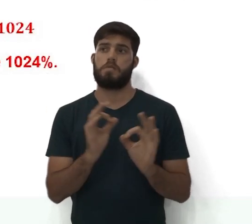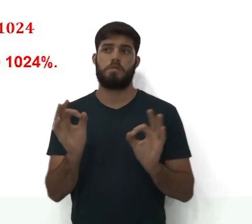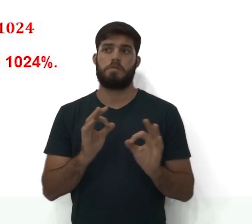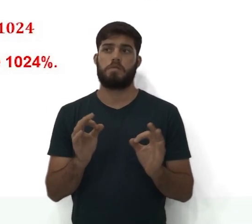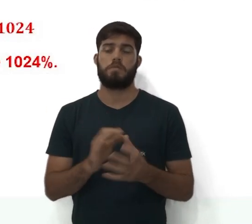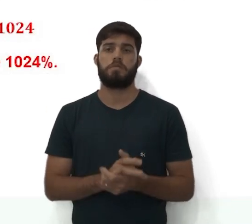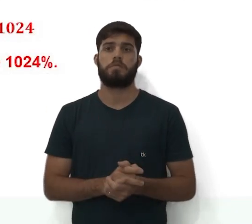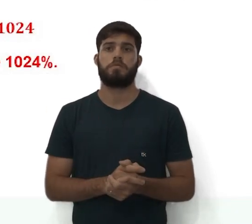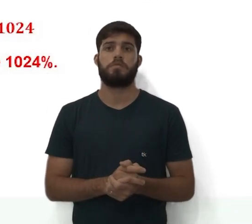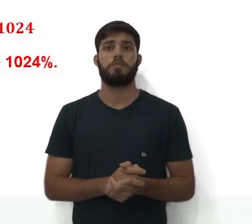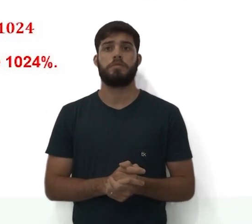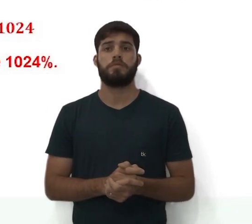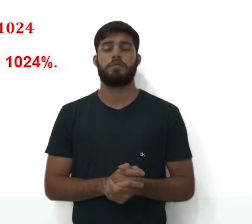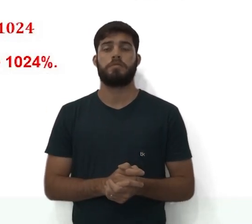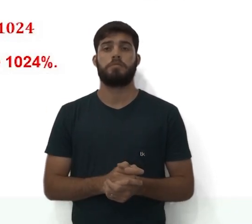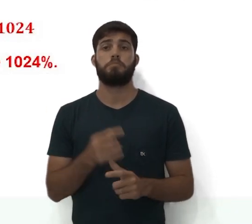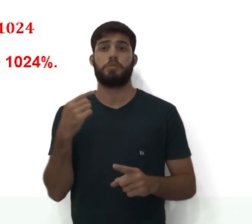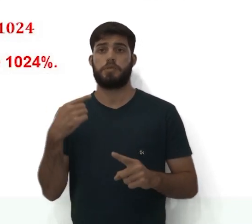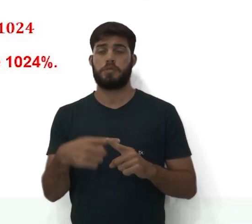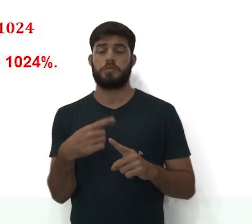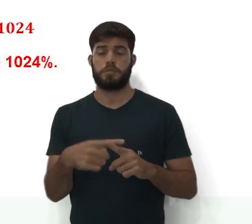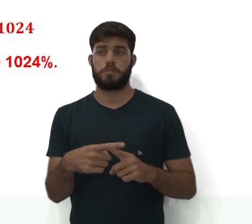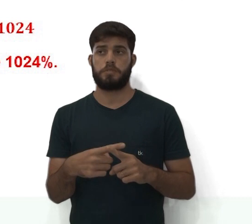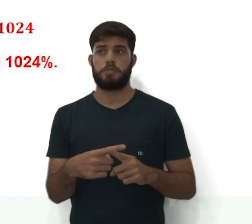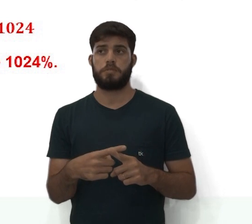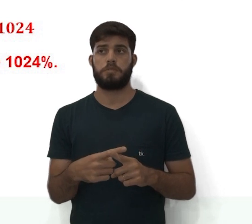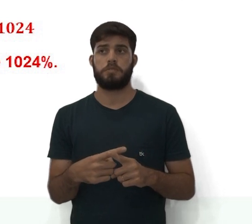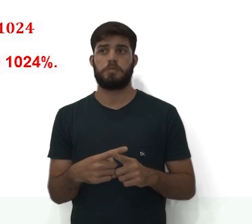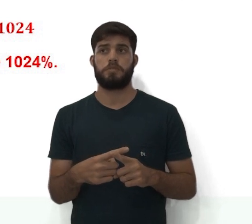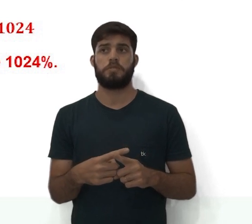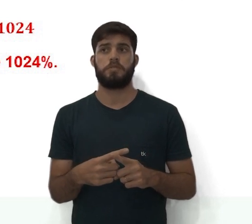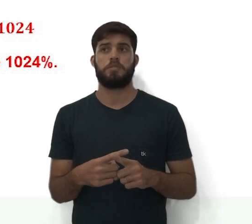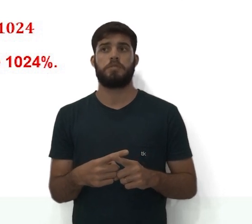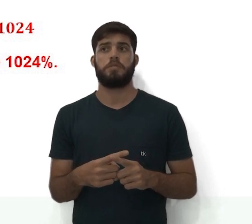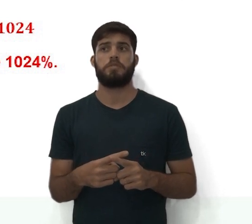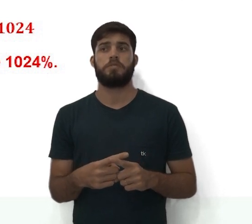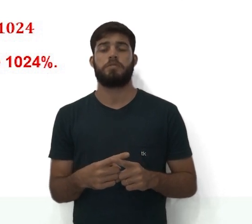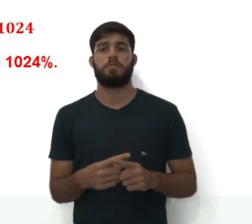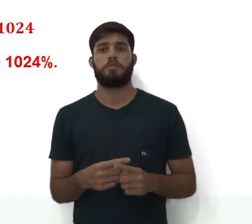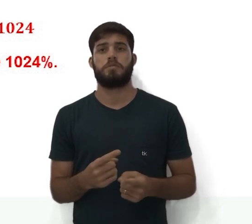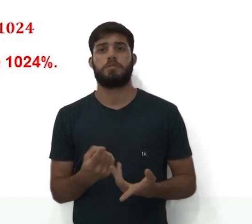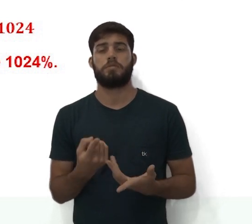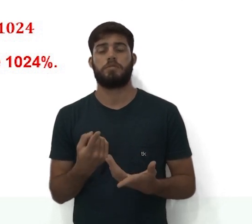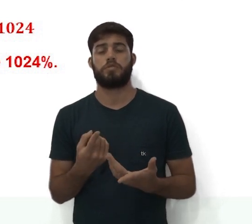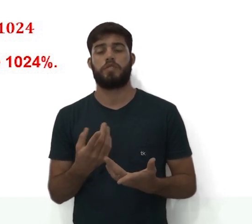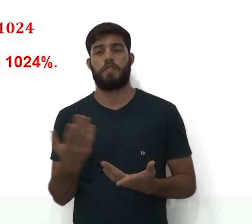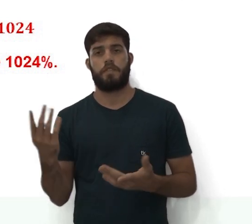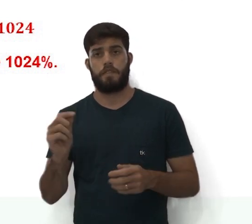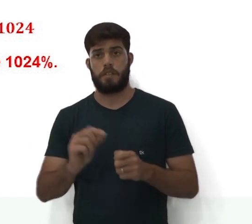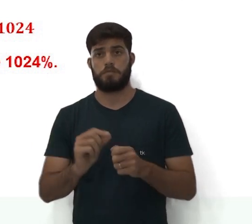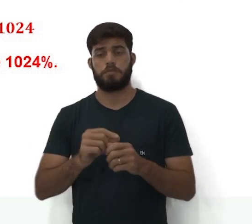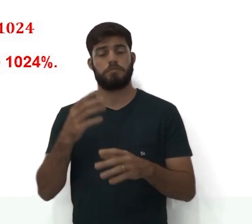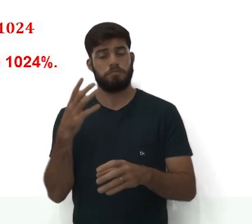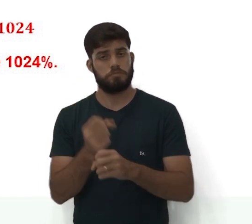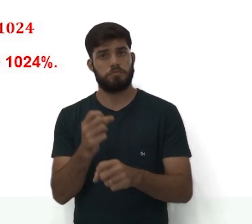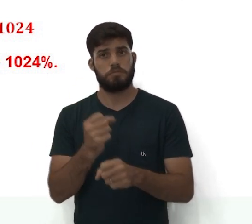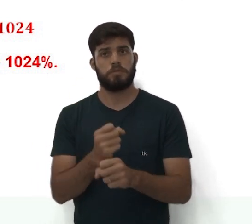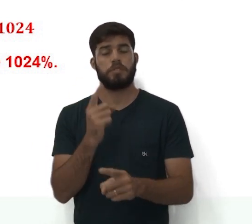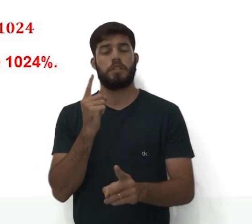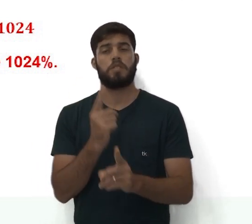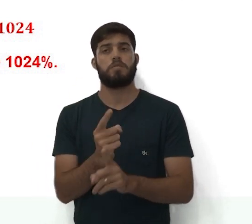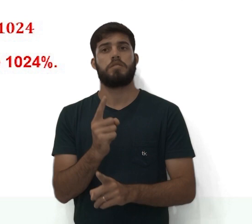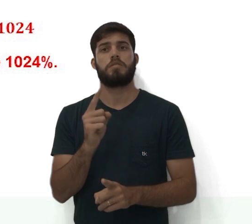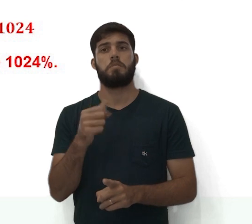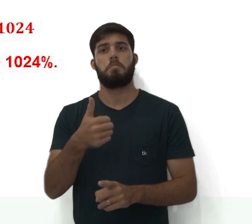não. Por quê? Efetuando 4 elevado a 10 sobre 2, nós